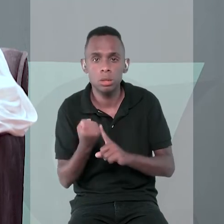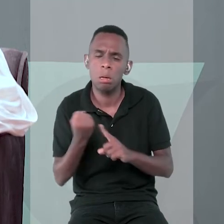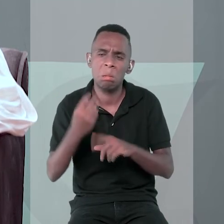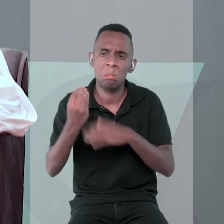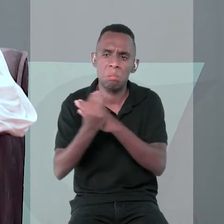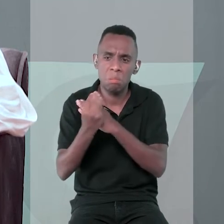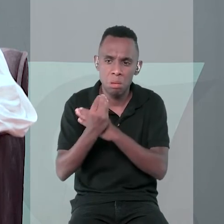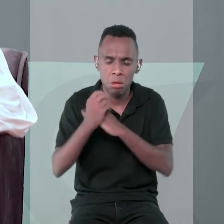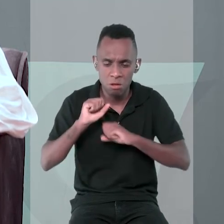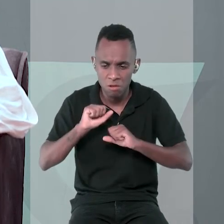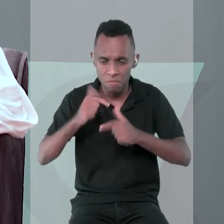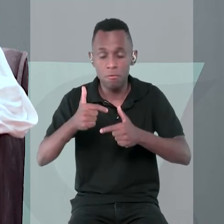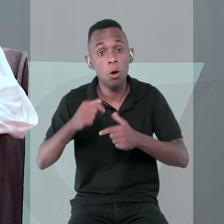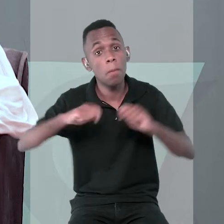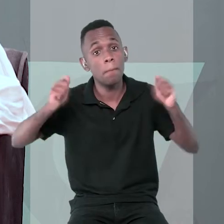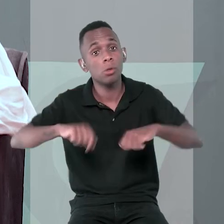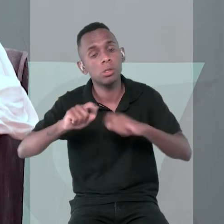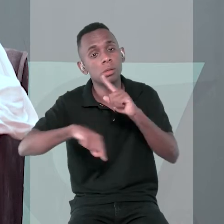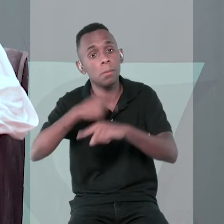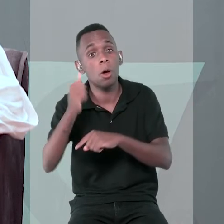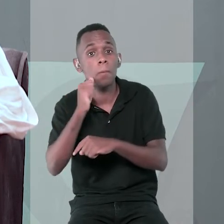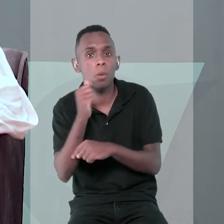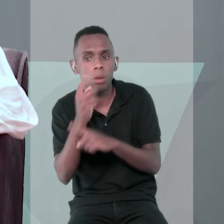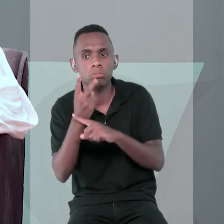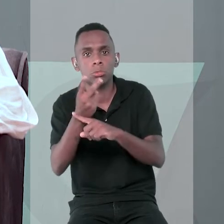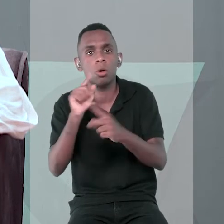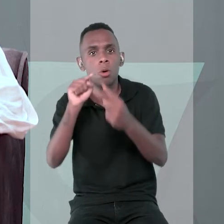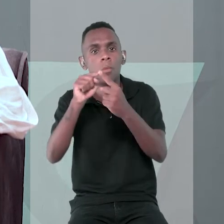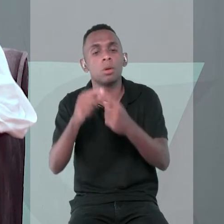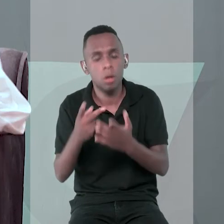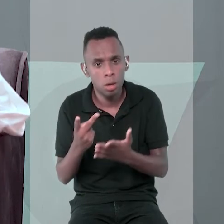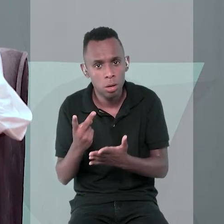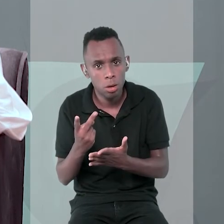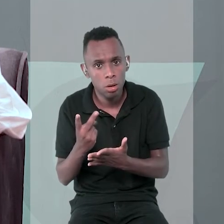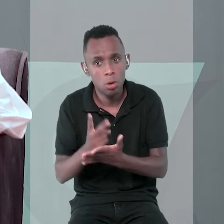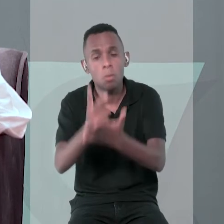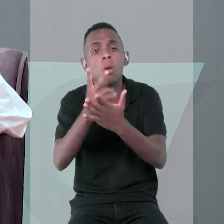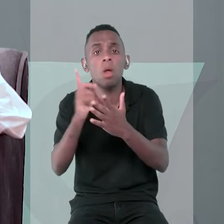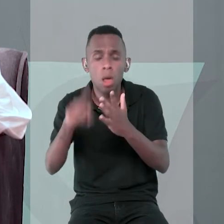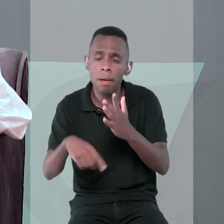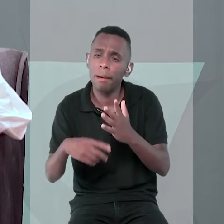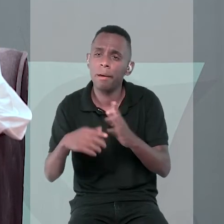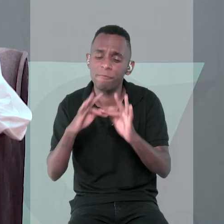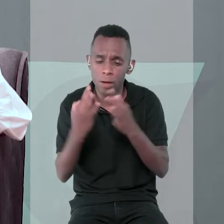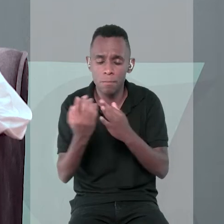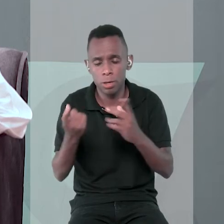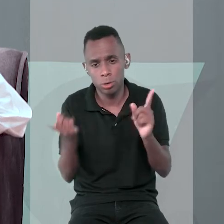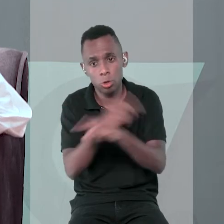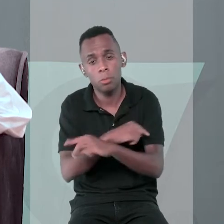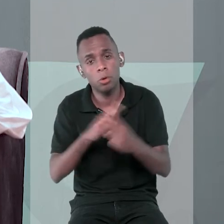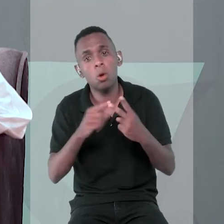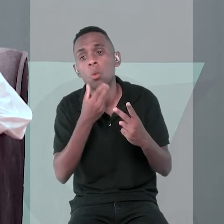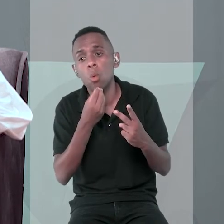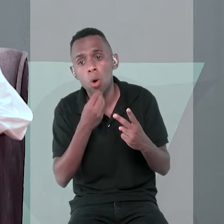de autodeterminação só foi possível quando as mulheres foram buscar seu projeto autobiográfico, e aí elas mudam a ideia de família, a ideia do que